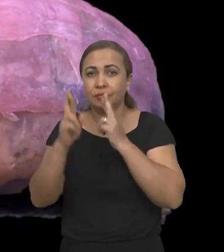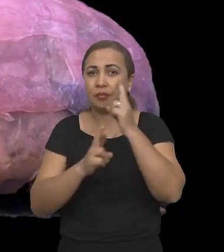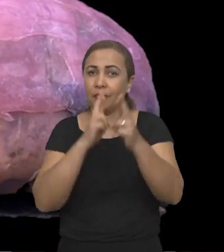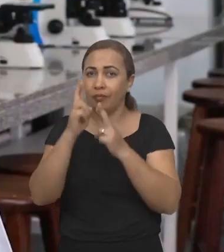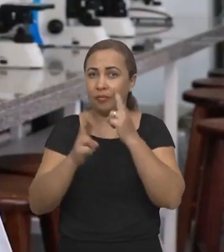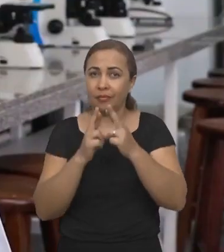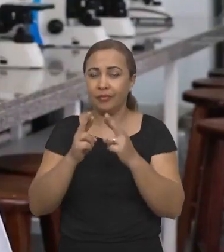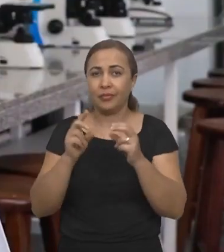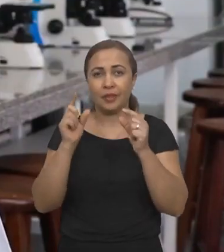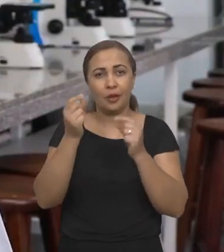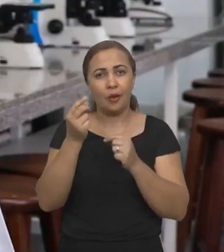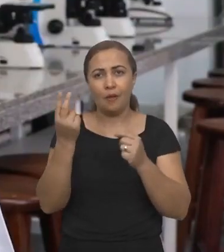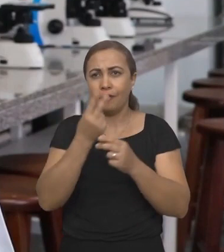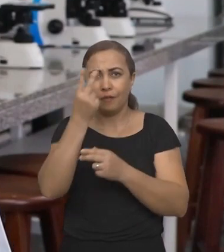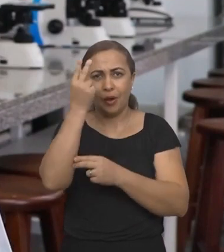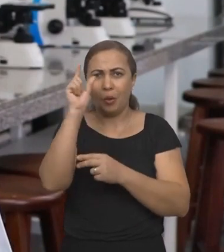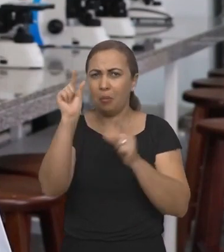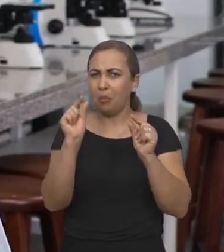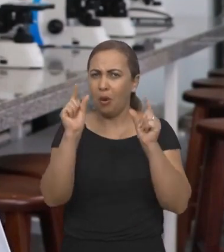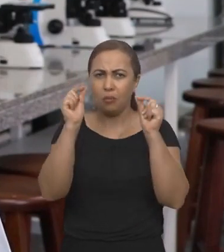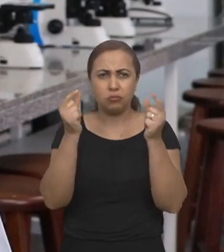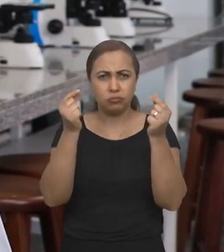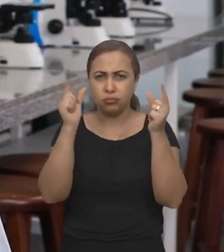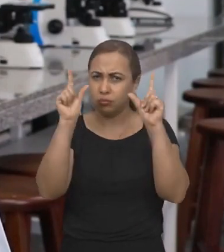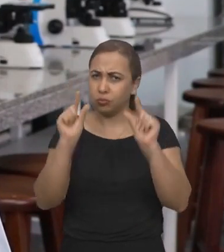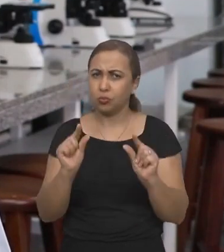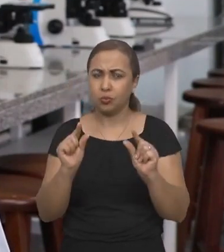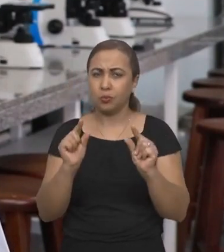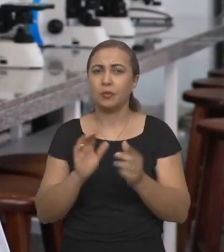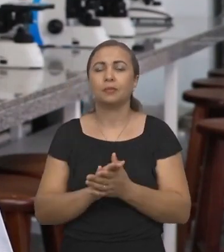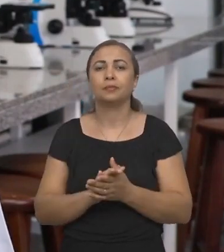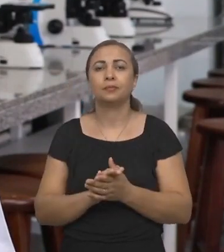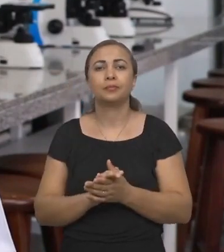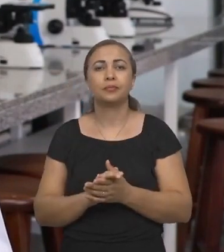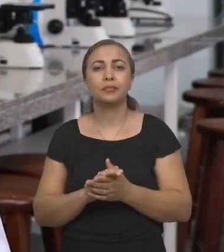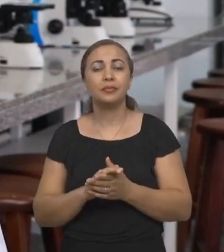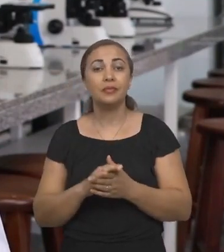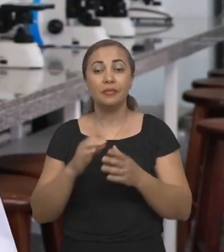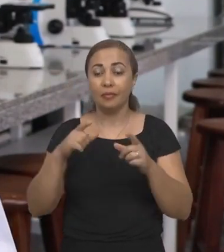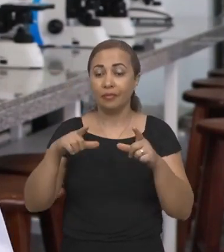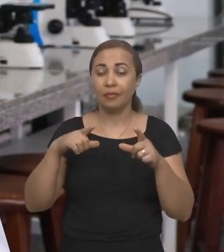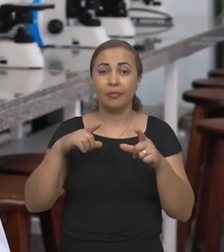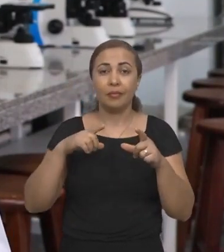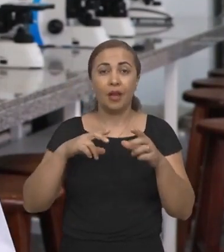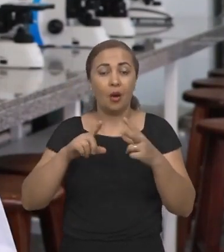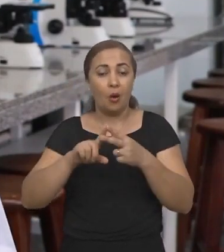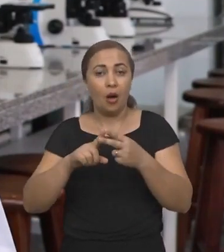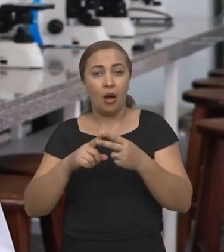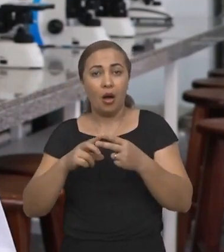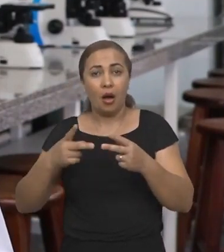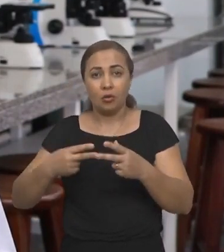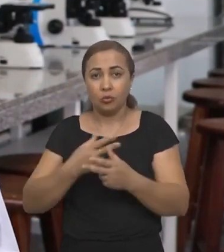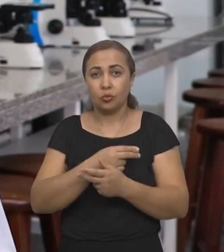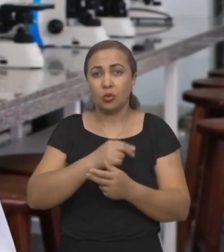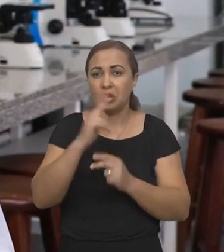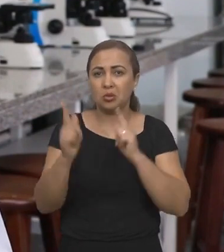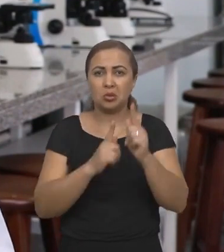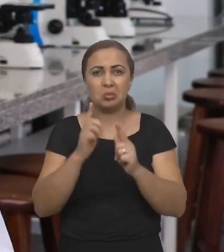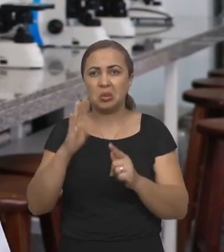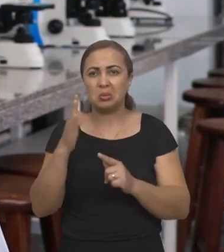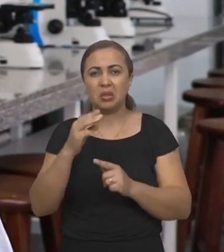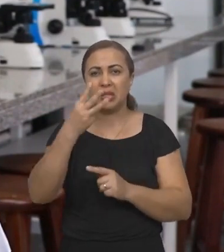relativamente baratas, pensando no custo-benefício. Então, o procedimento, né, em torno, gira em